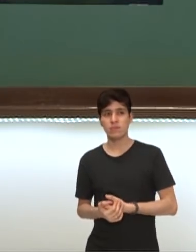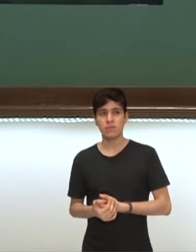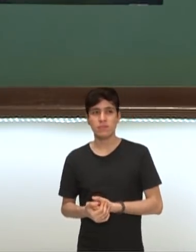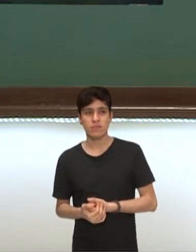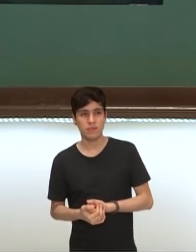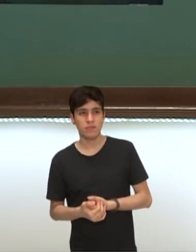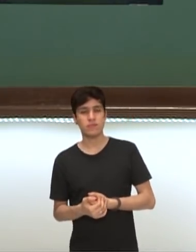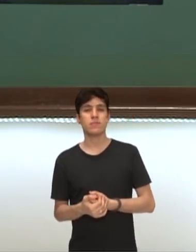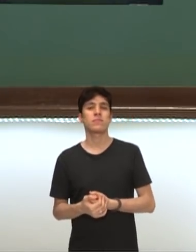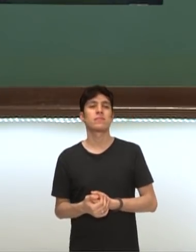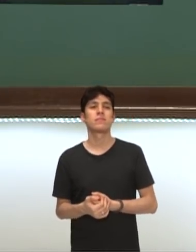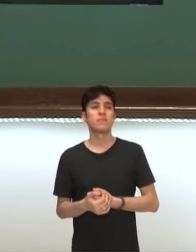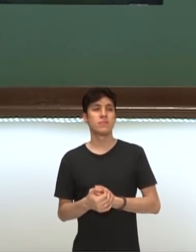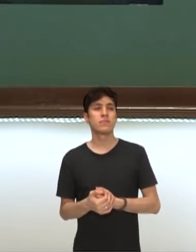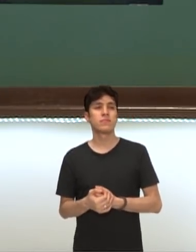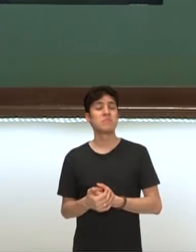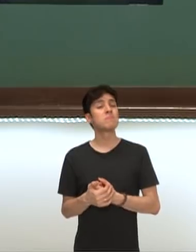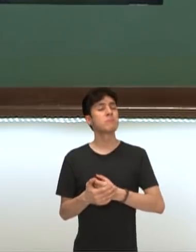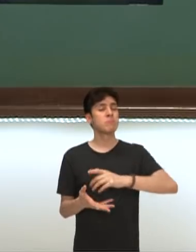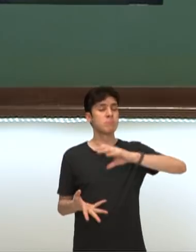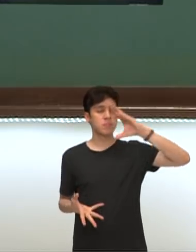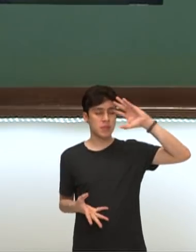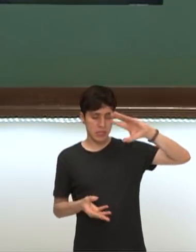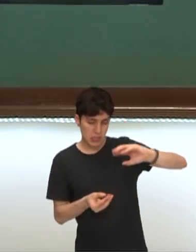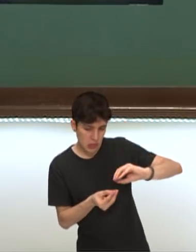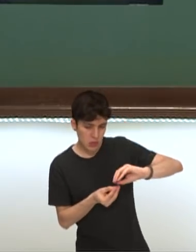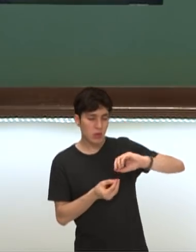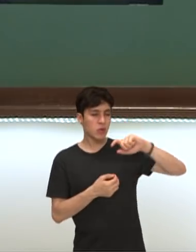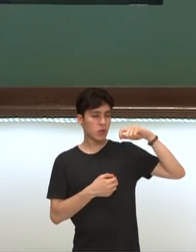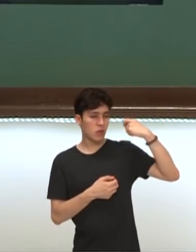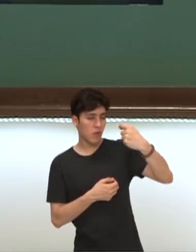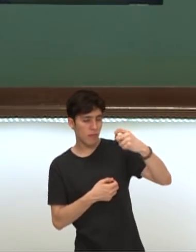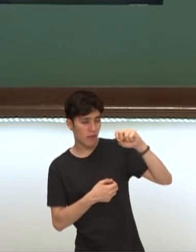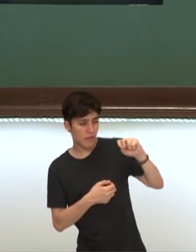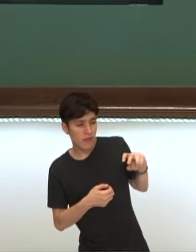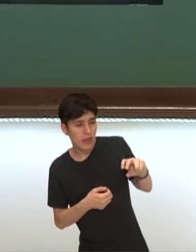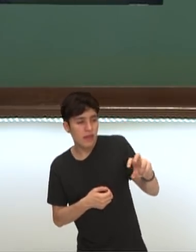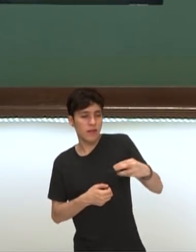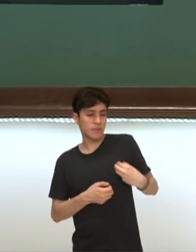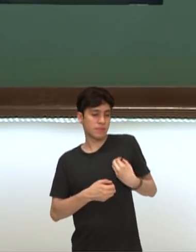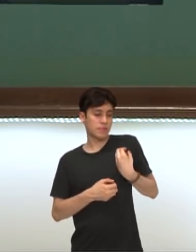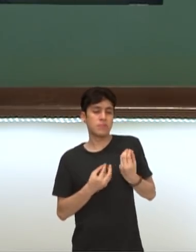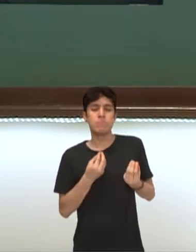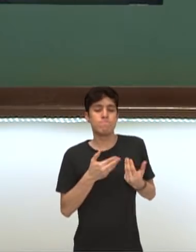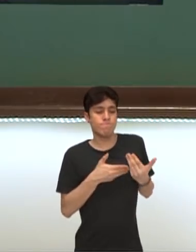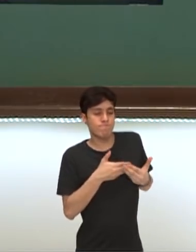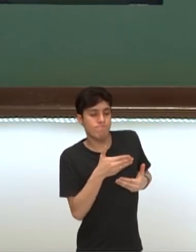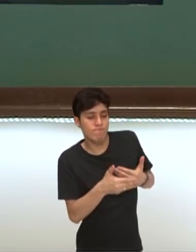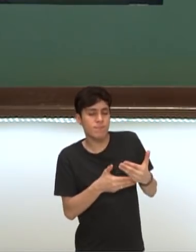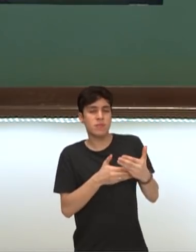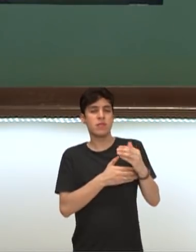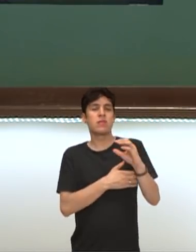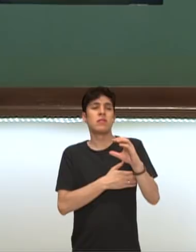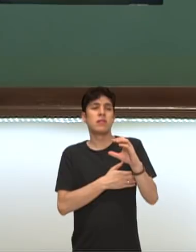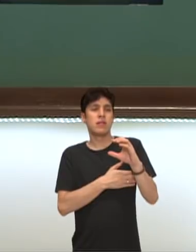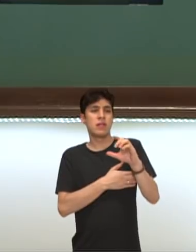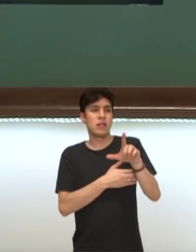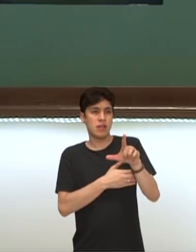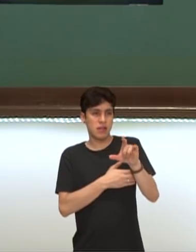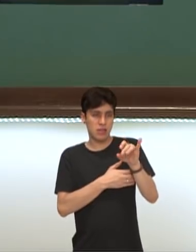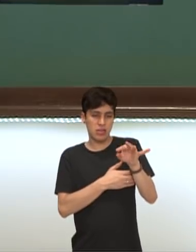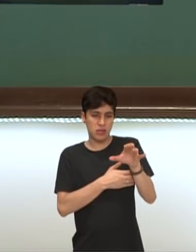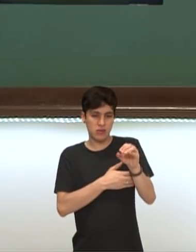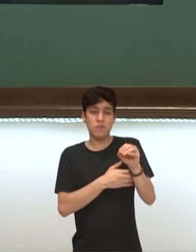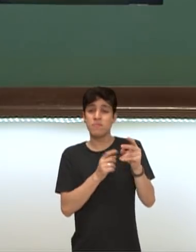Então, nós temos aqui um pouquinho sobre o resumo sobre os vírus e sobre os ciclos lítico e lisogênico.